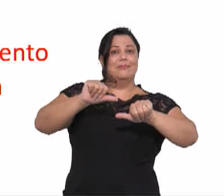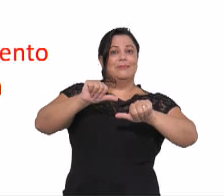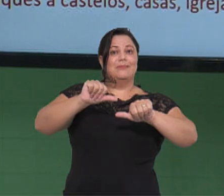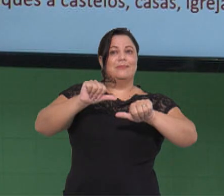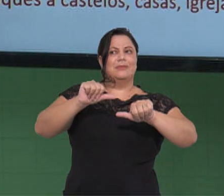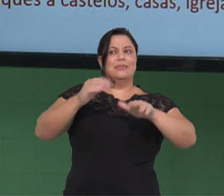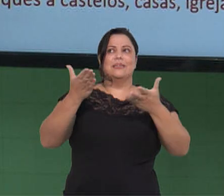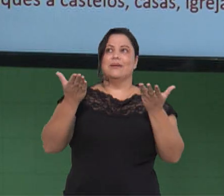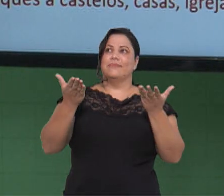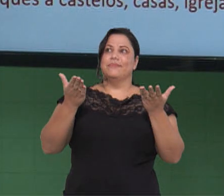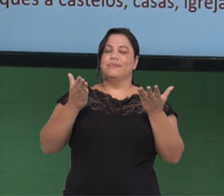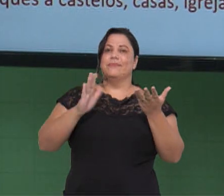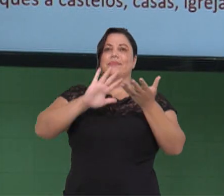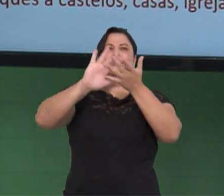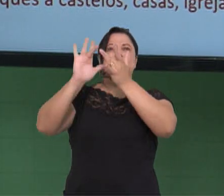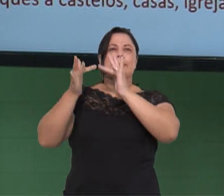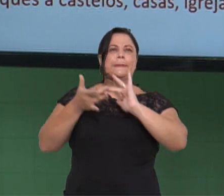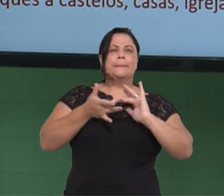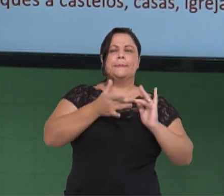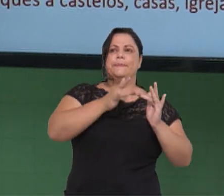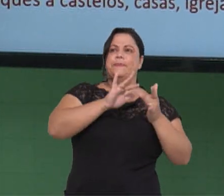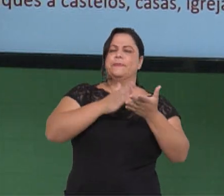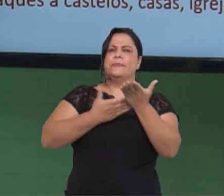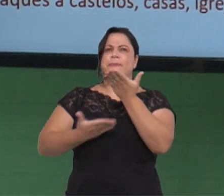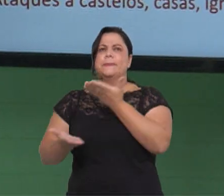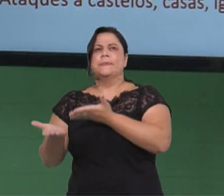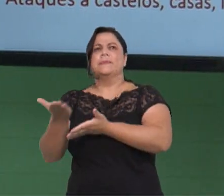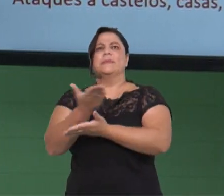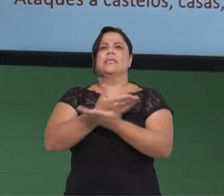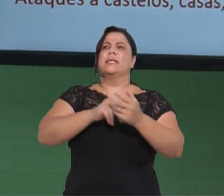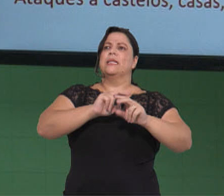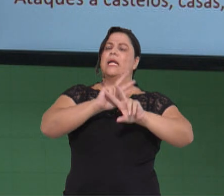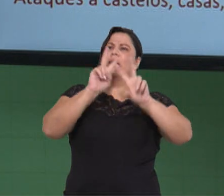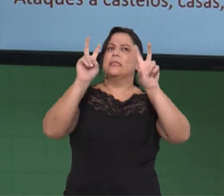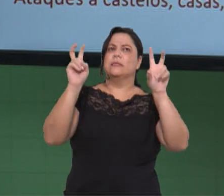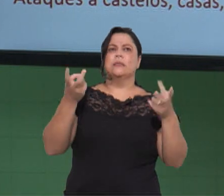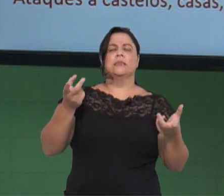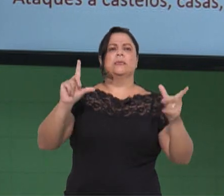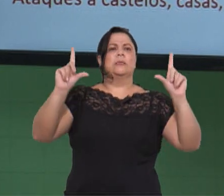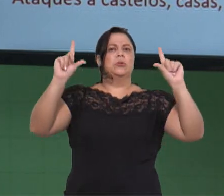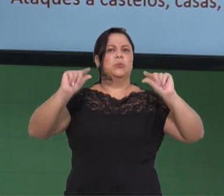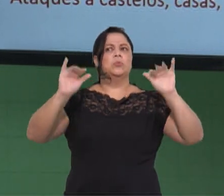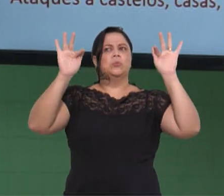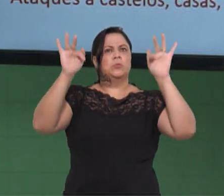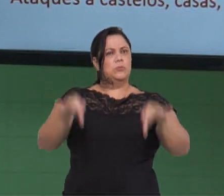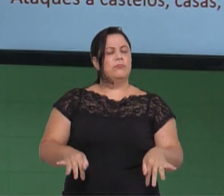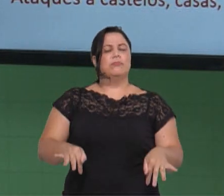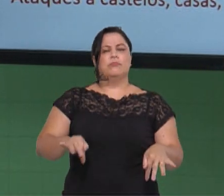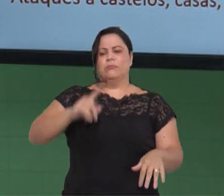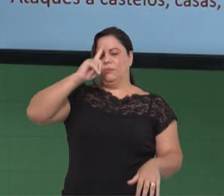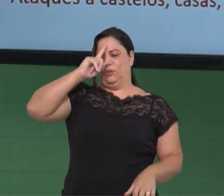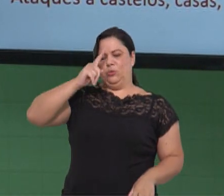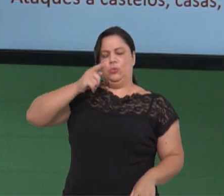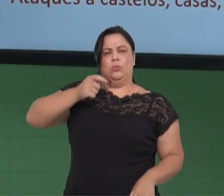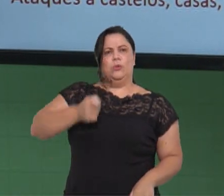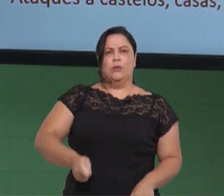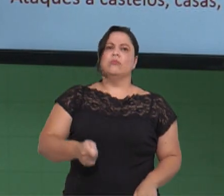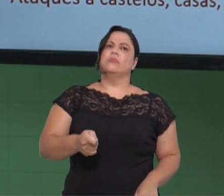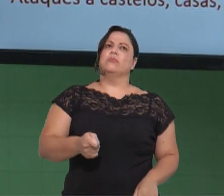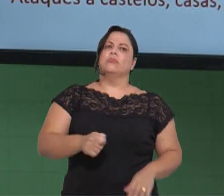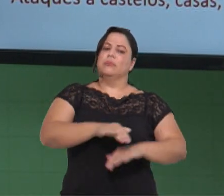em relação à diminuição ou o fim do autoritarismo do clero e da